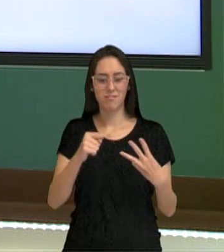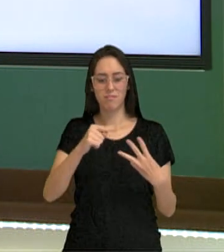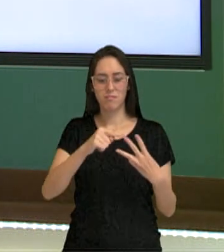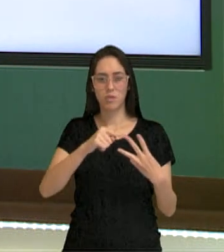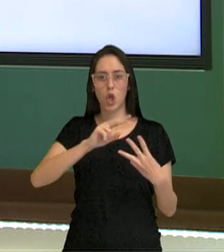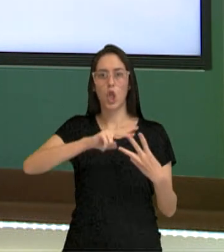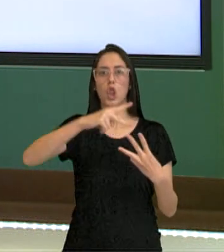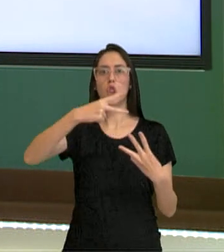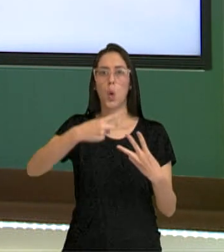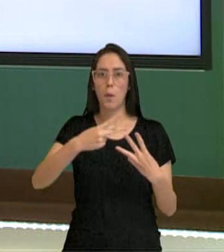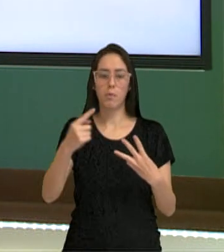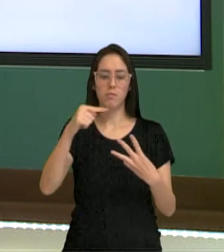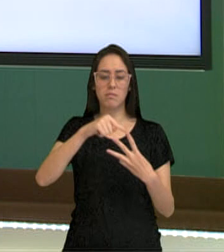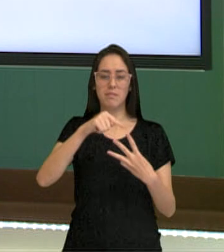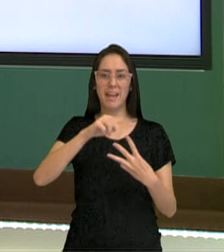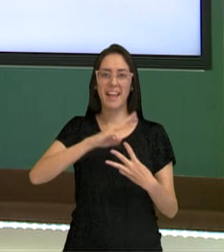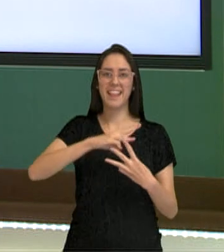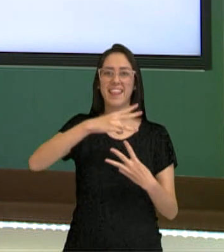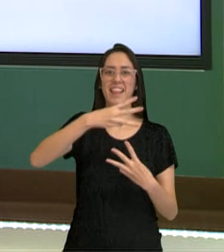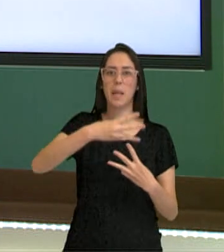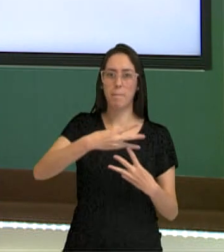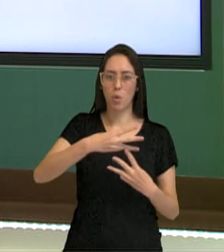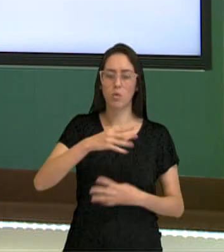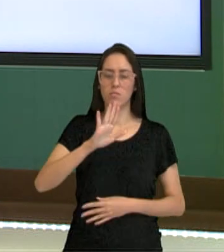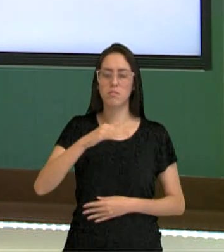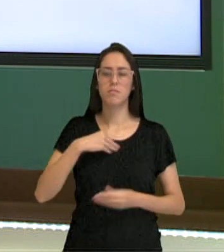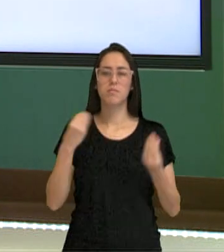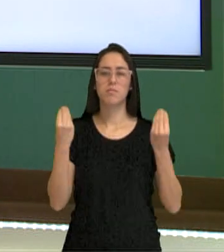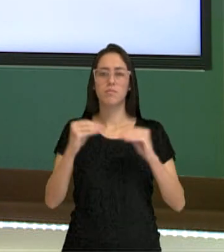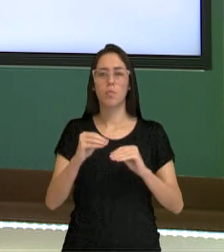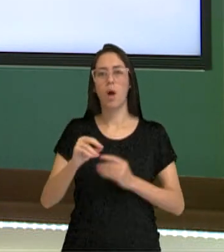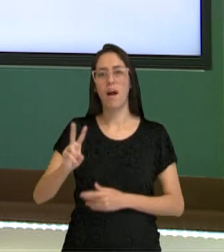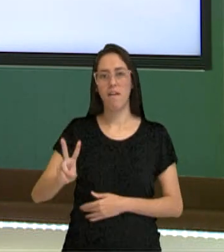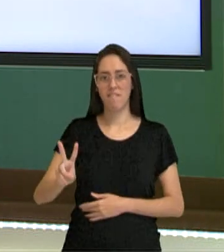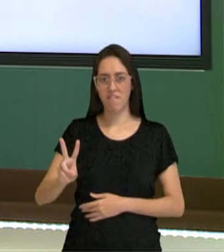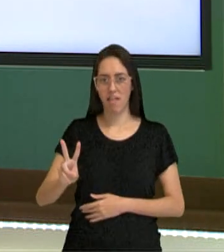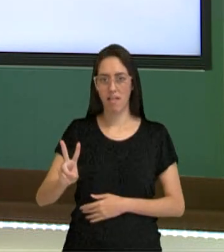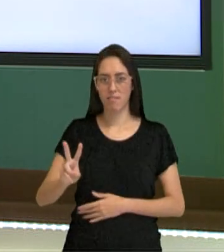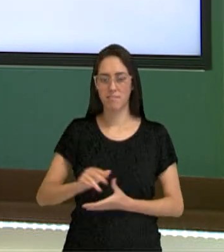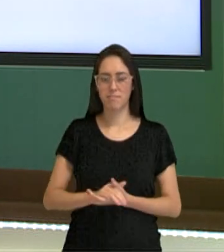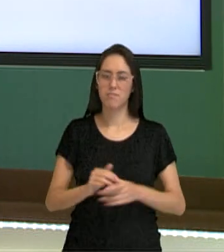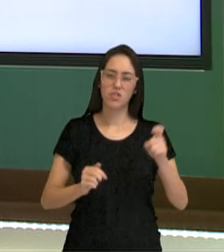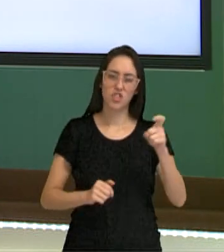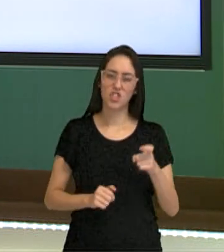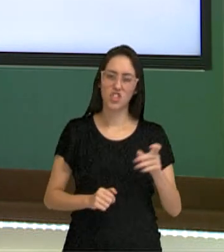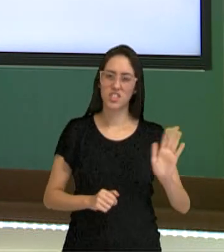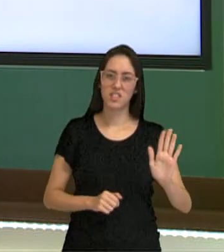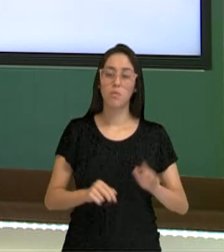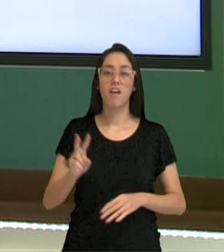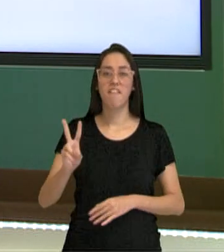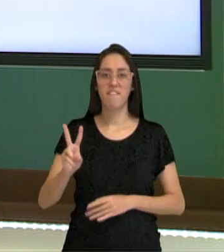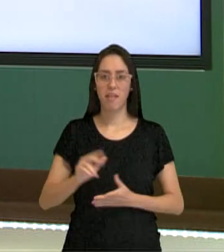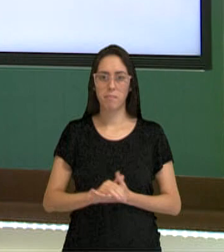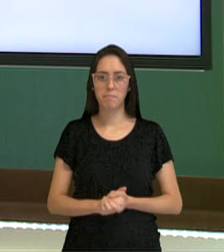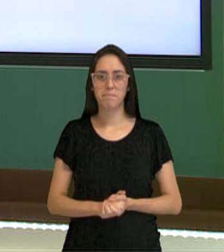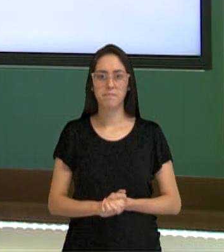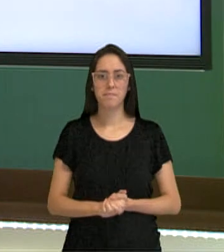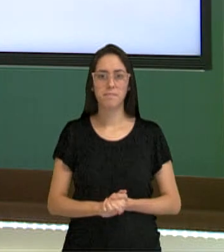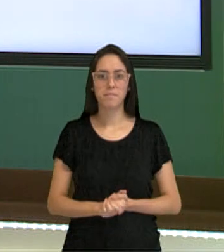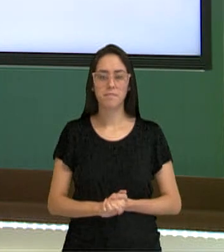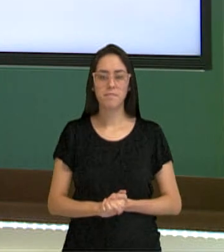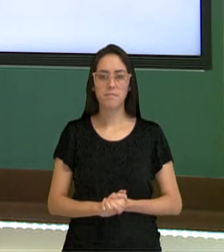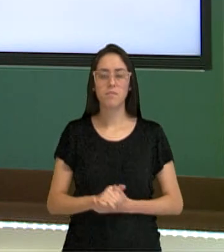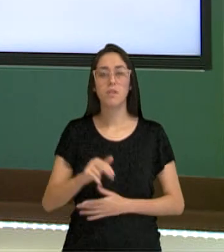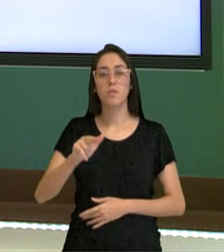é, mas eu vou escolher uma letra. Vou chamar o V, tá bom? Ó, dessa vez não usei o X, usei o V de vaca. Então o irmão mais